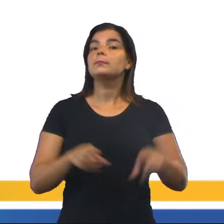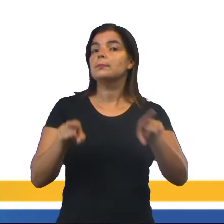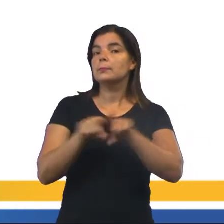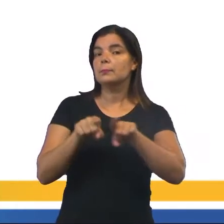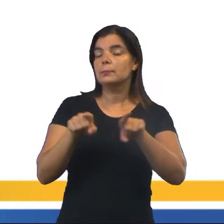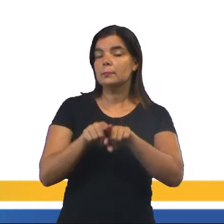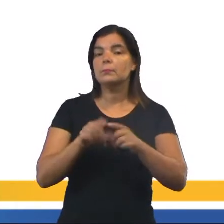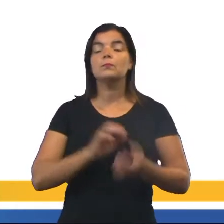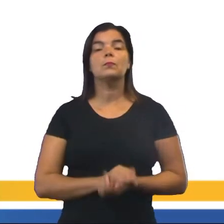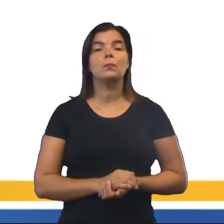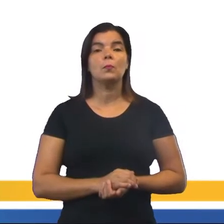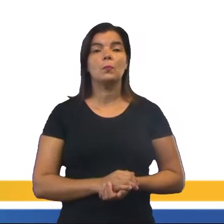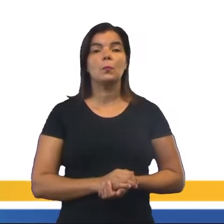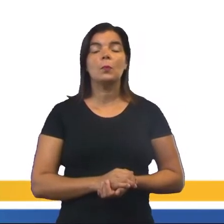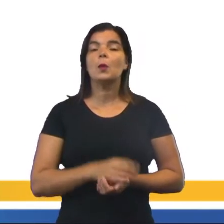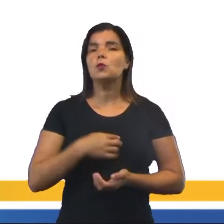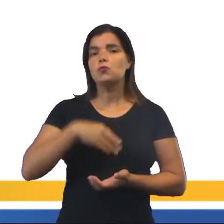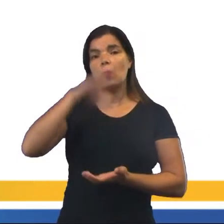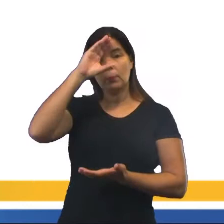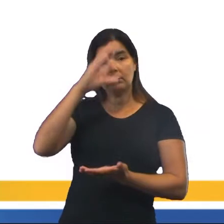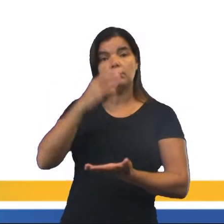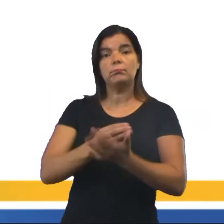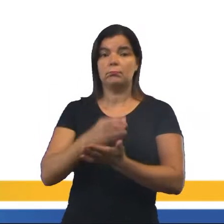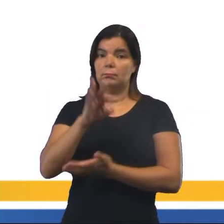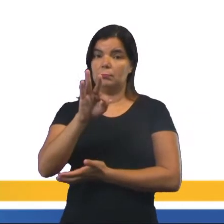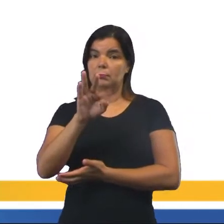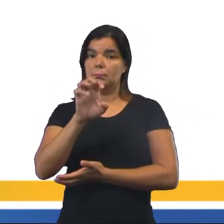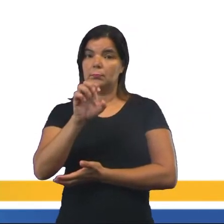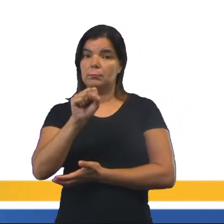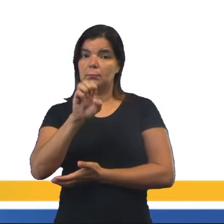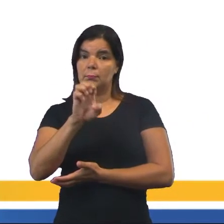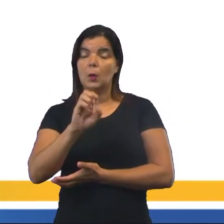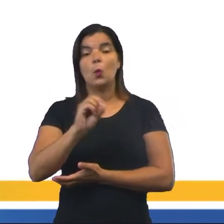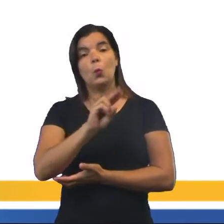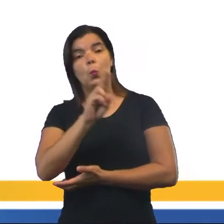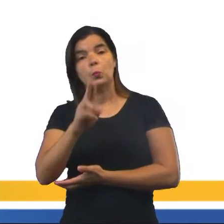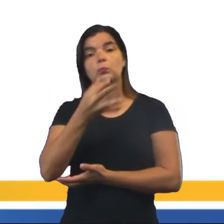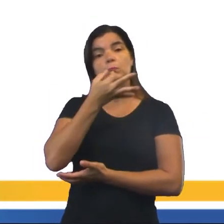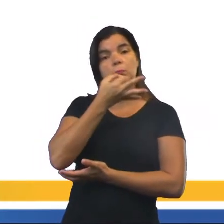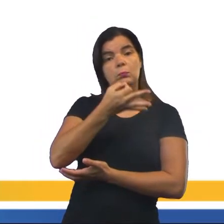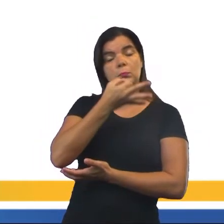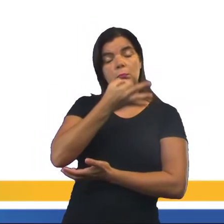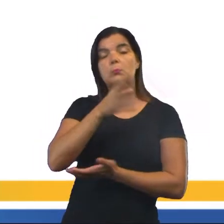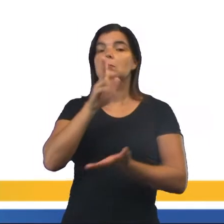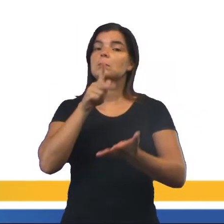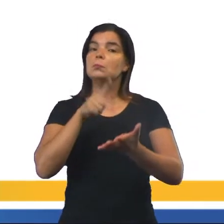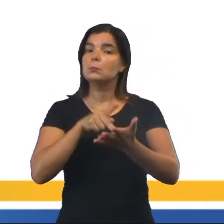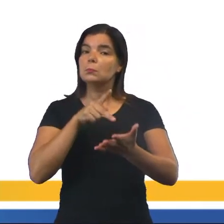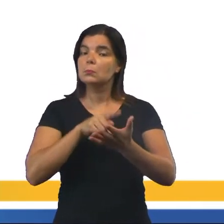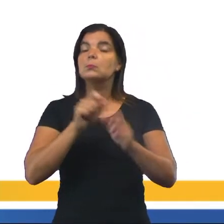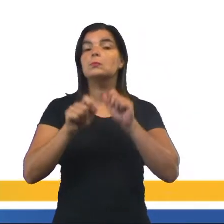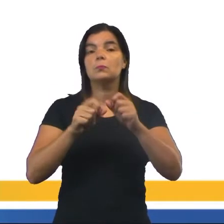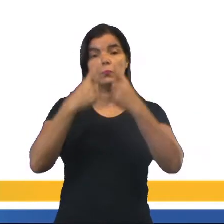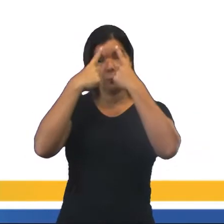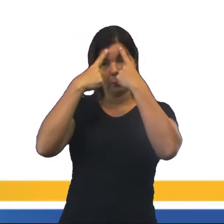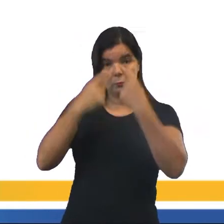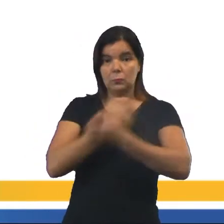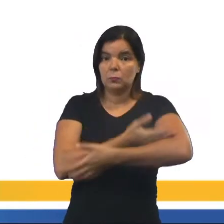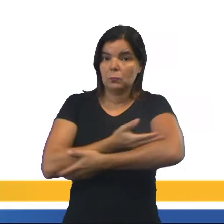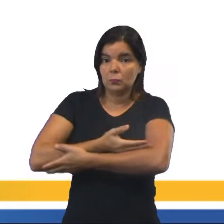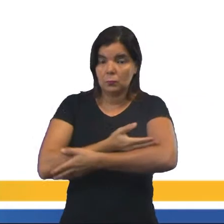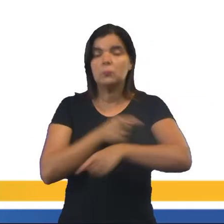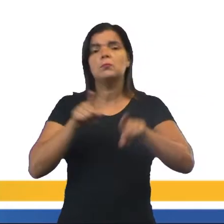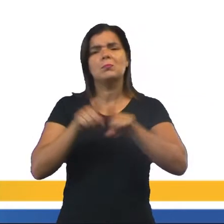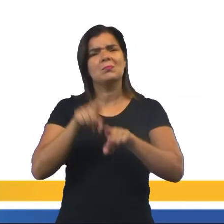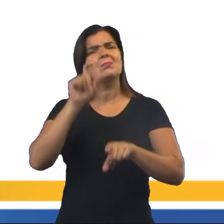a defesa de uma tese ou o ponto de vista. A verdade é que a violência obstétrica